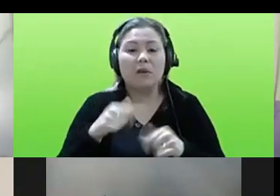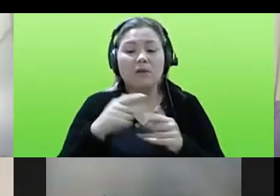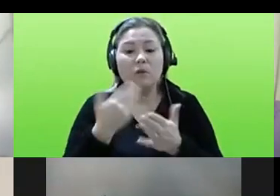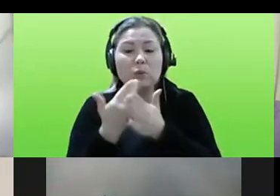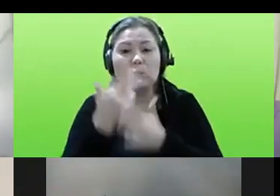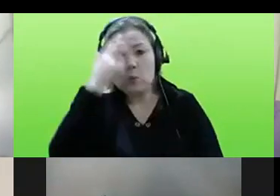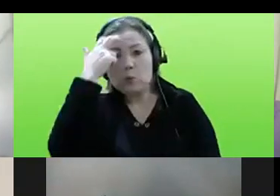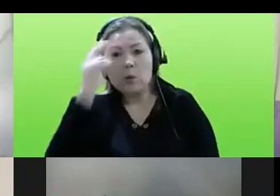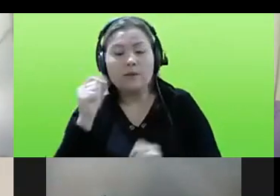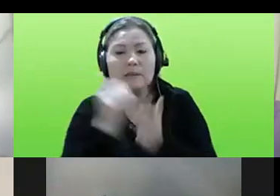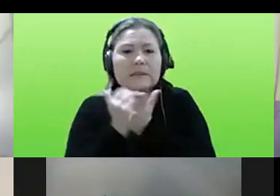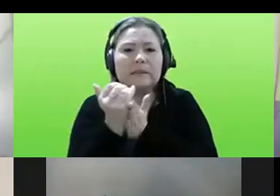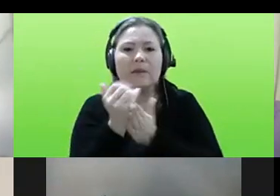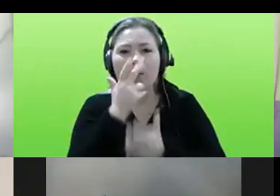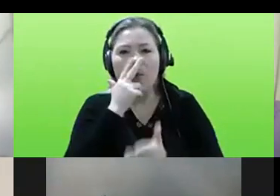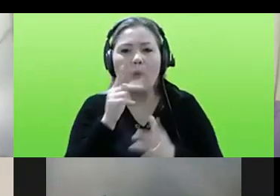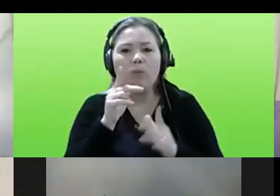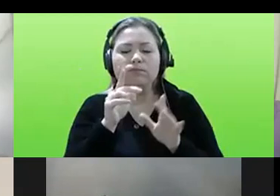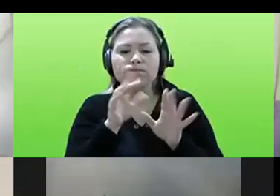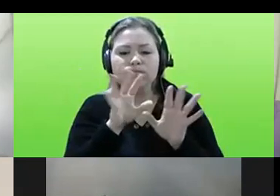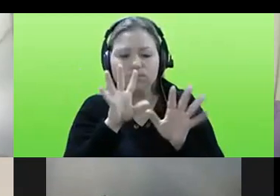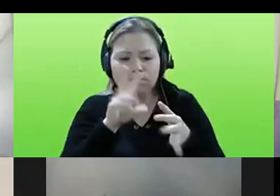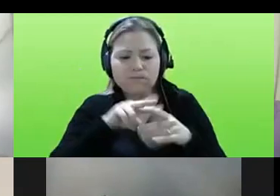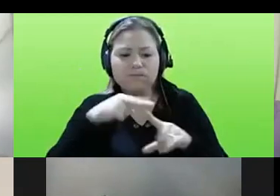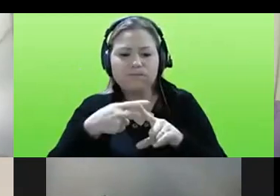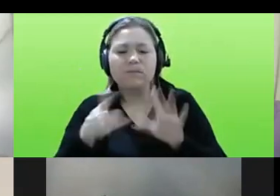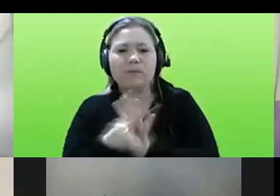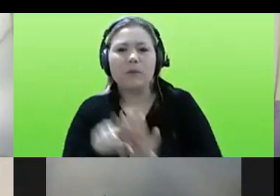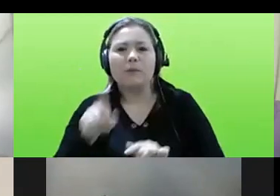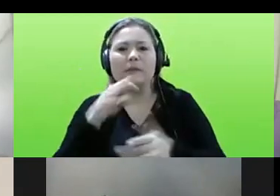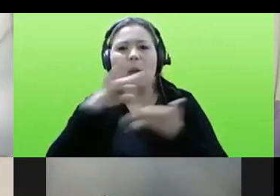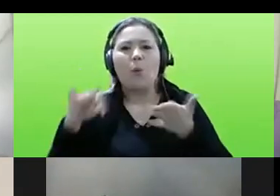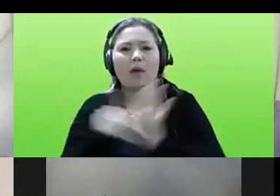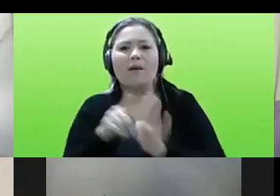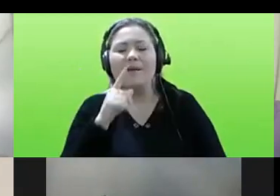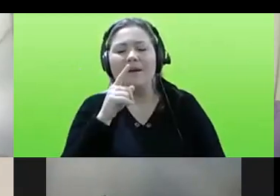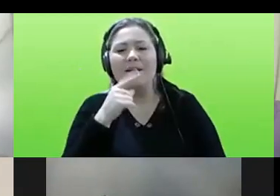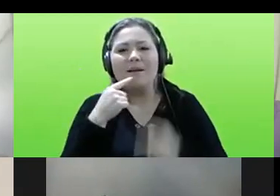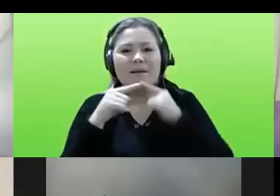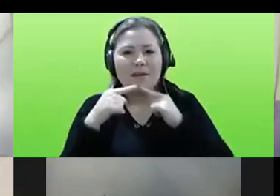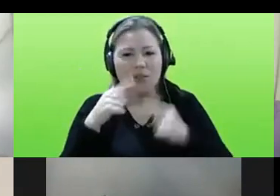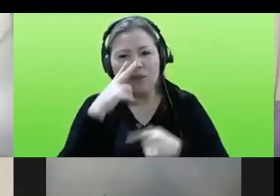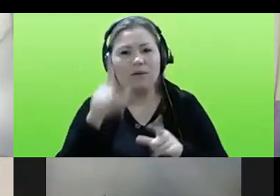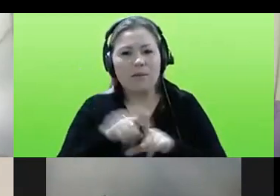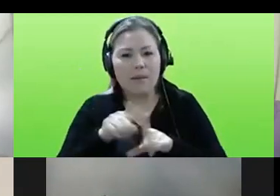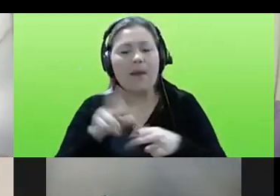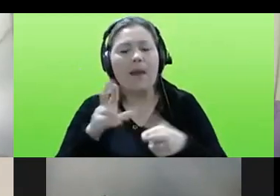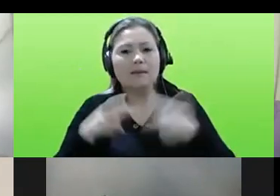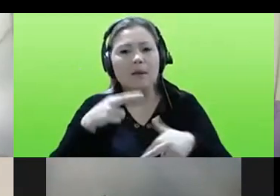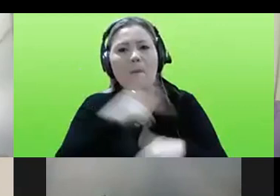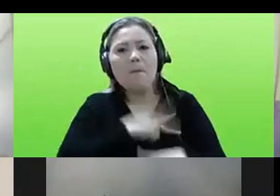culturais, eles iniciam, né, como um desdobramento da teoria crítica. As relações públicas também